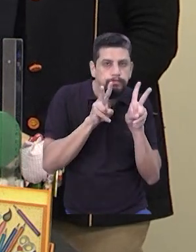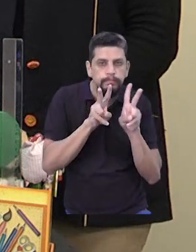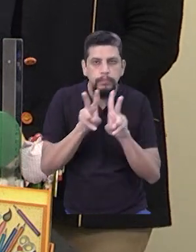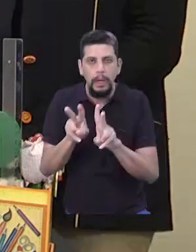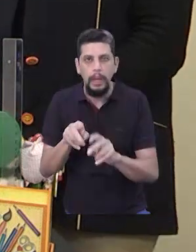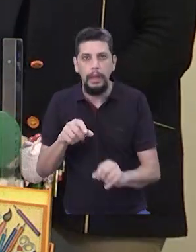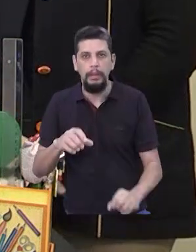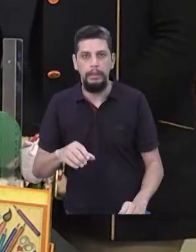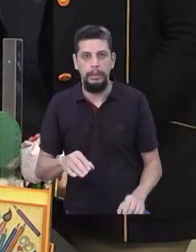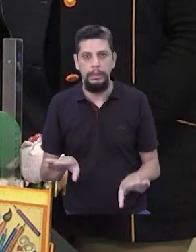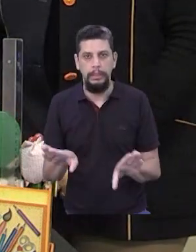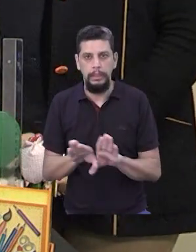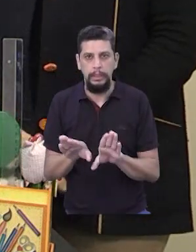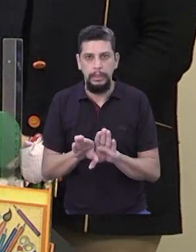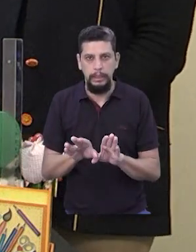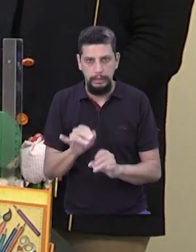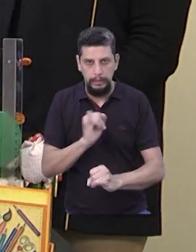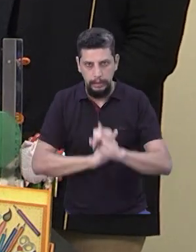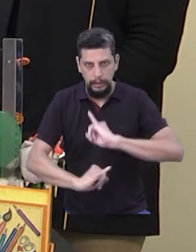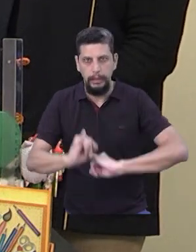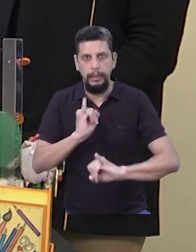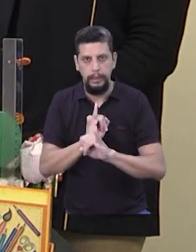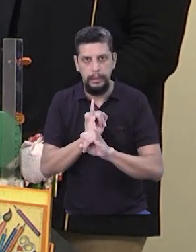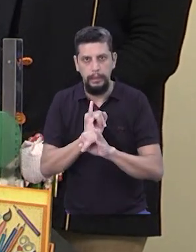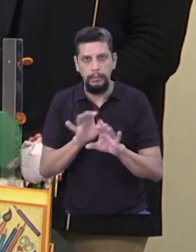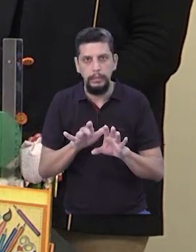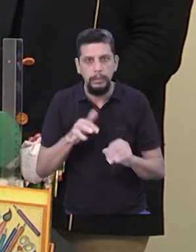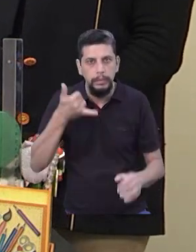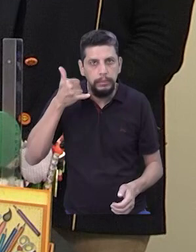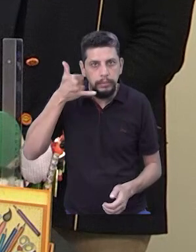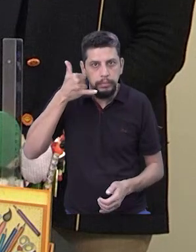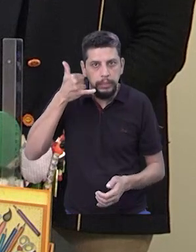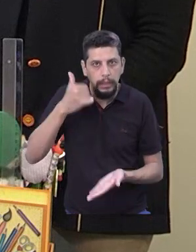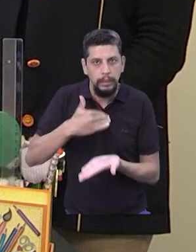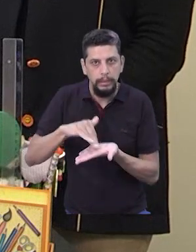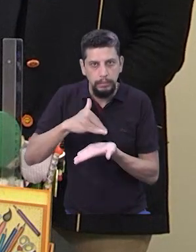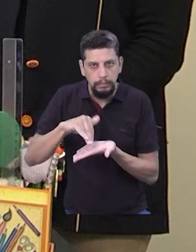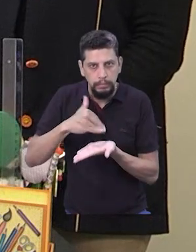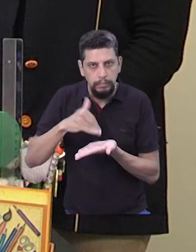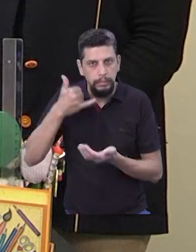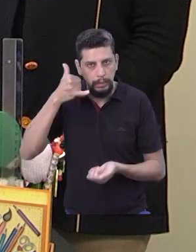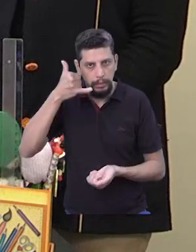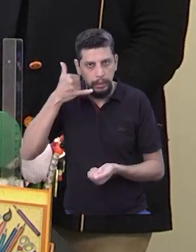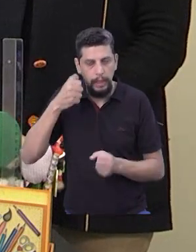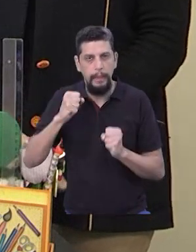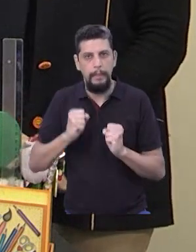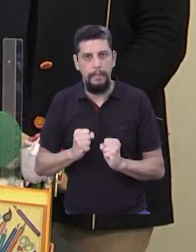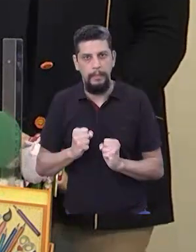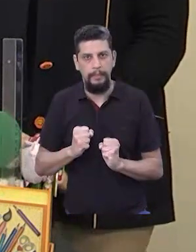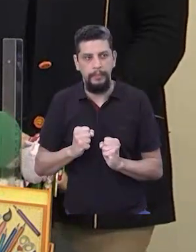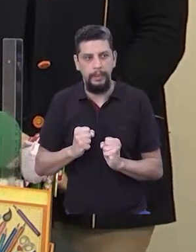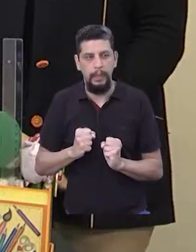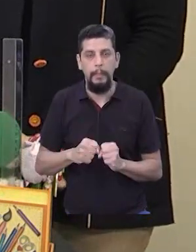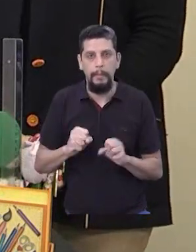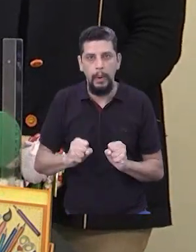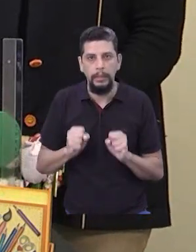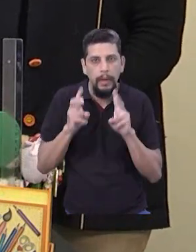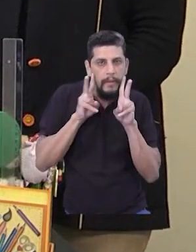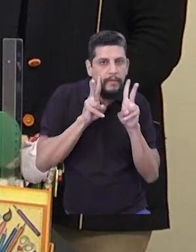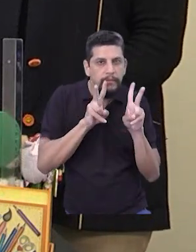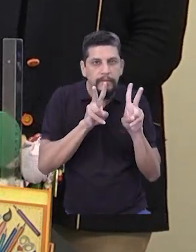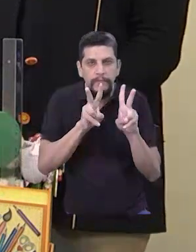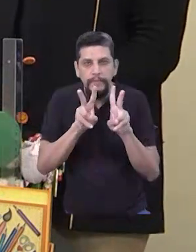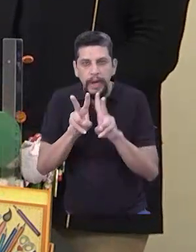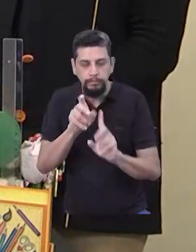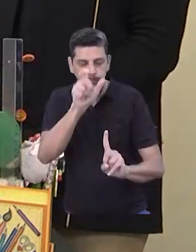ouvir. Que é no rádio. Ou no internet, ou na internet, no celular, que é chamado de podcast. Então, a gente também pode